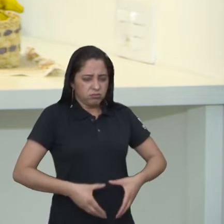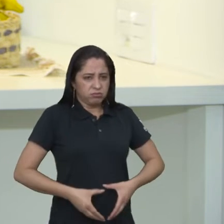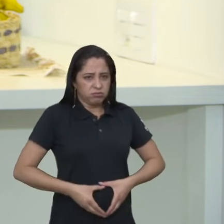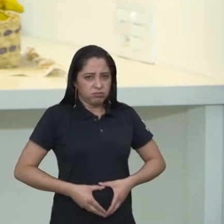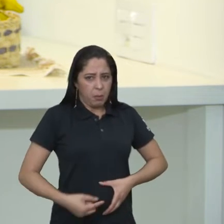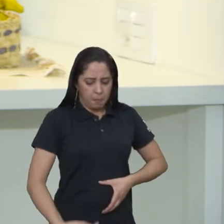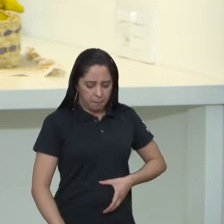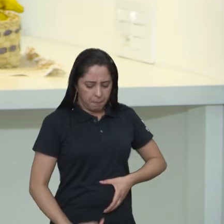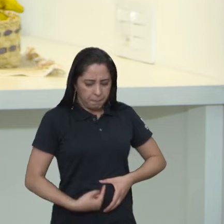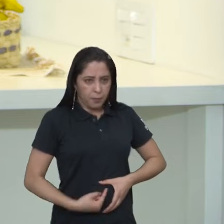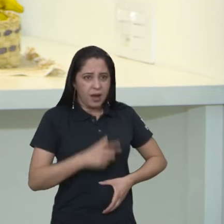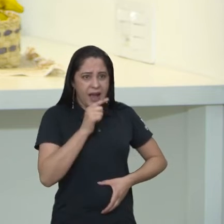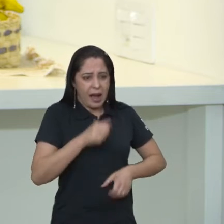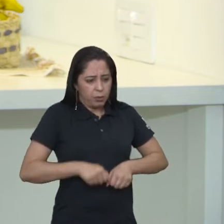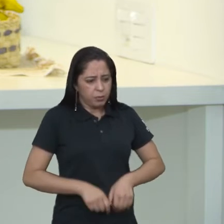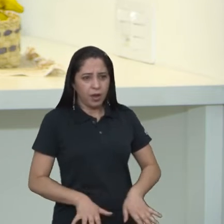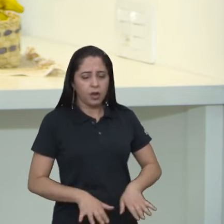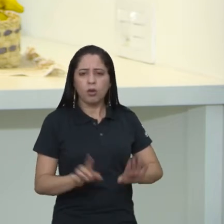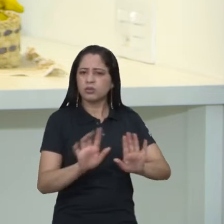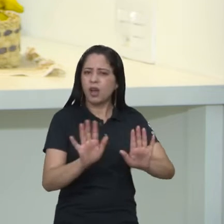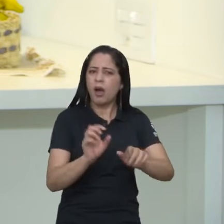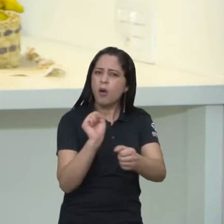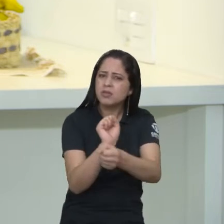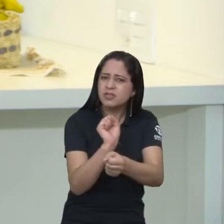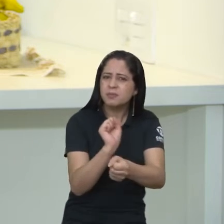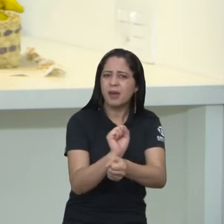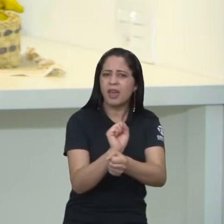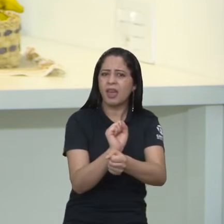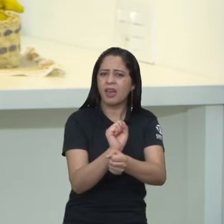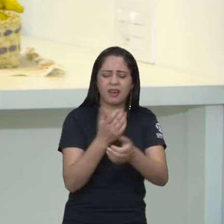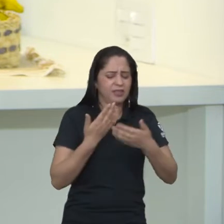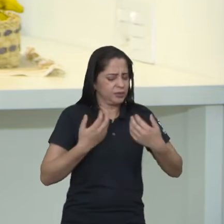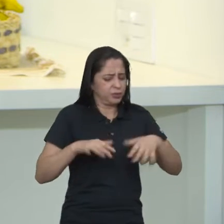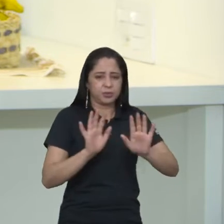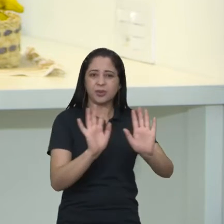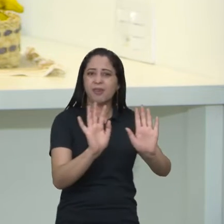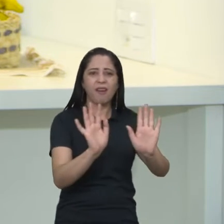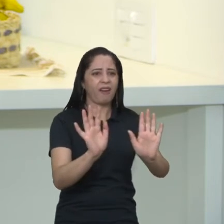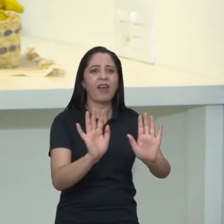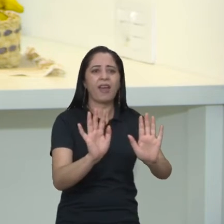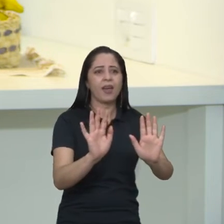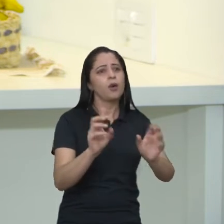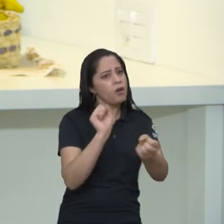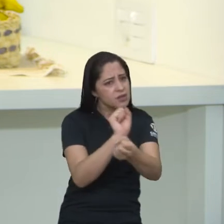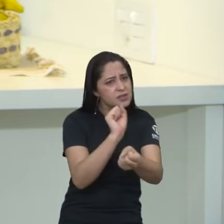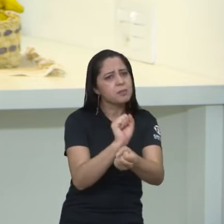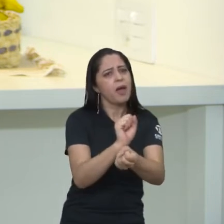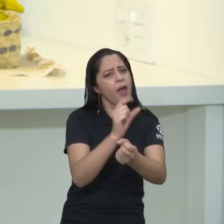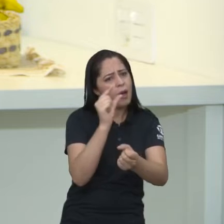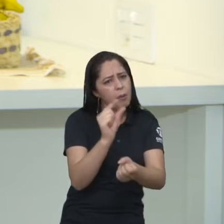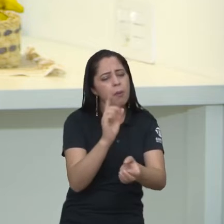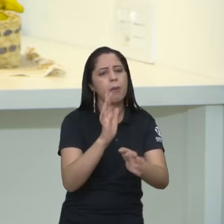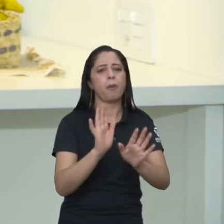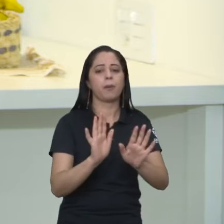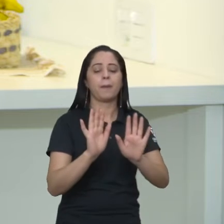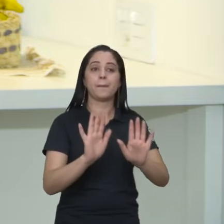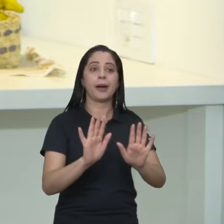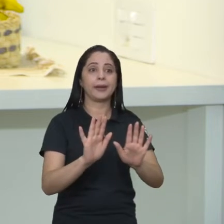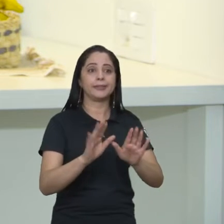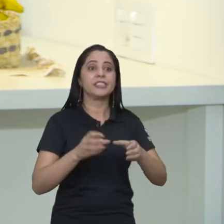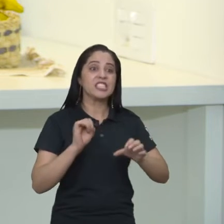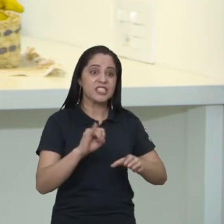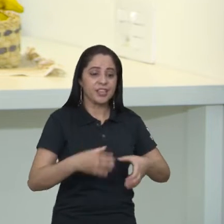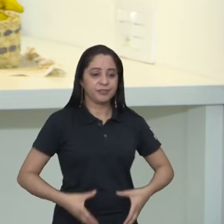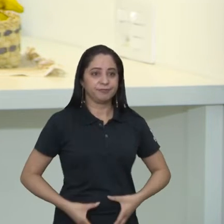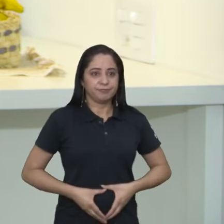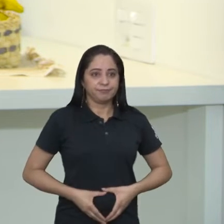que eu queria esperar um pouquinho mais, né? Que eu não tava à vontade de fazer aquele procedimento. Eu achava que dava para esperar mais um pouquinho. Mas quando a gente